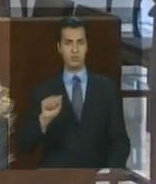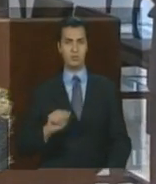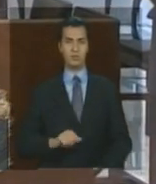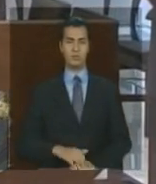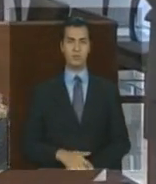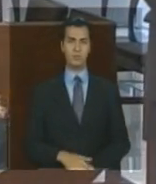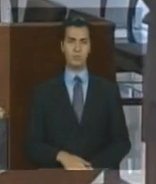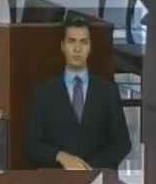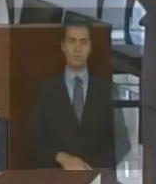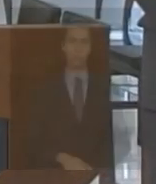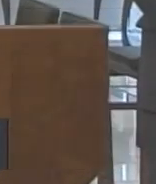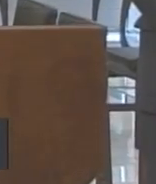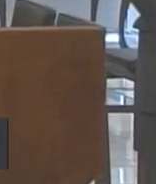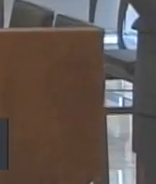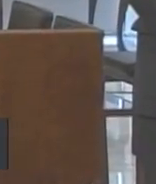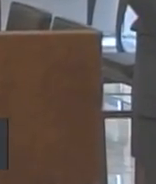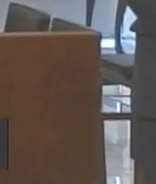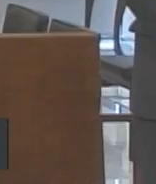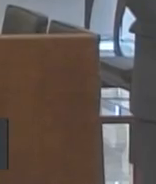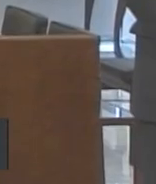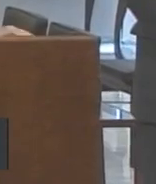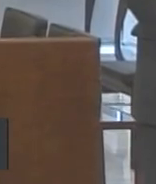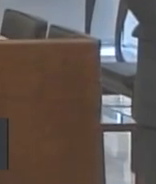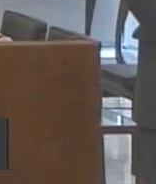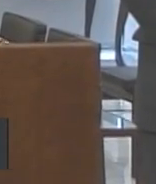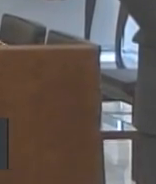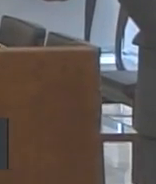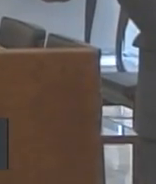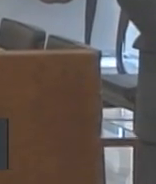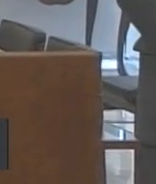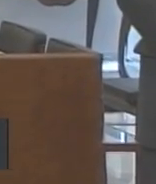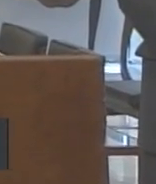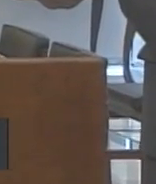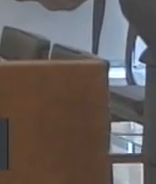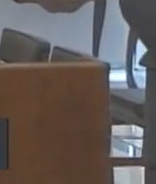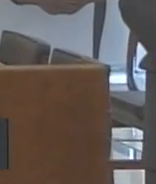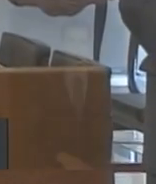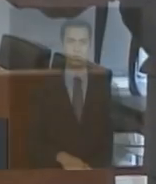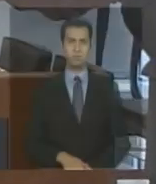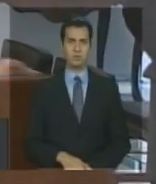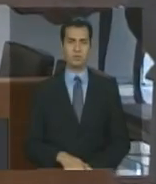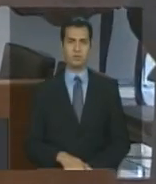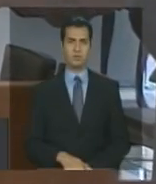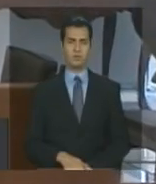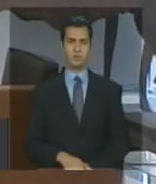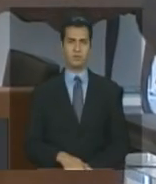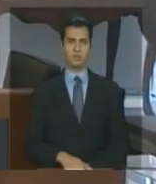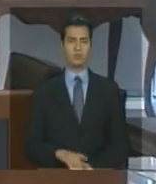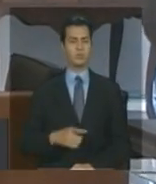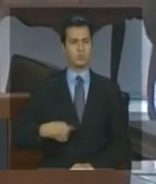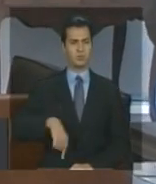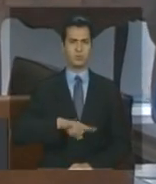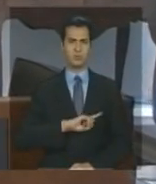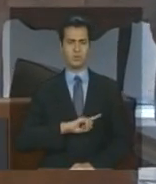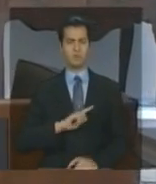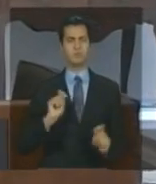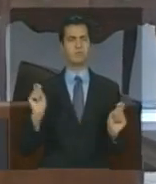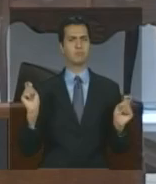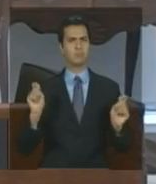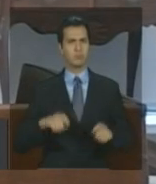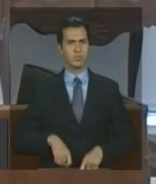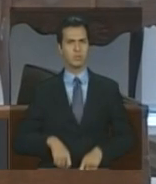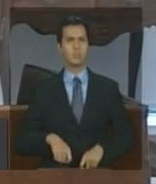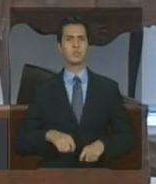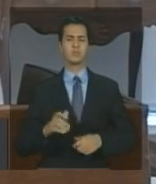our partnerships to develop satellites for weather monitoring. Temos grande potencial para